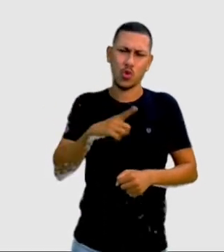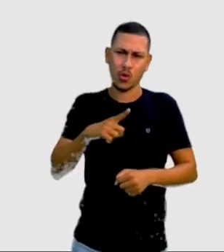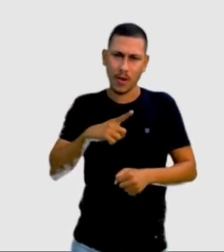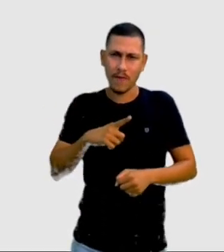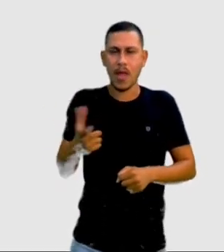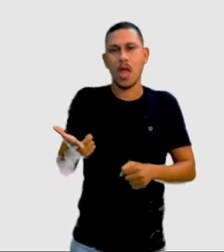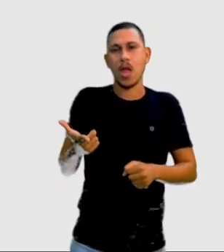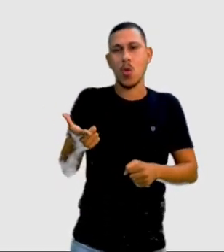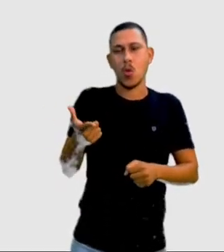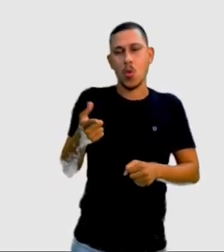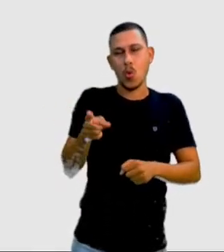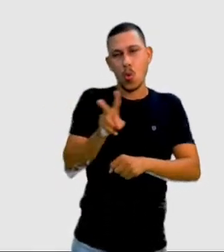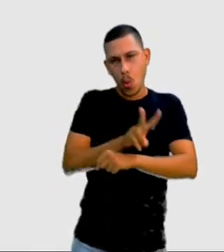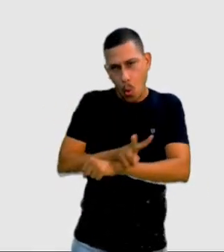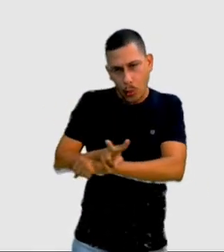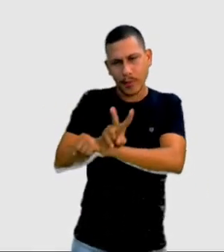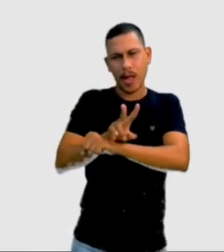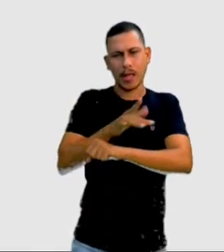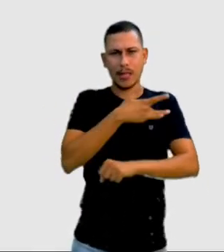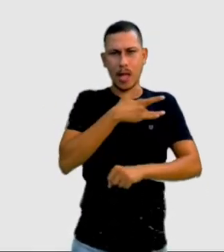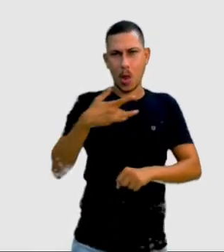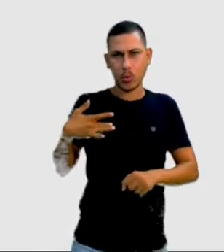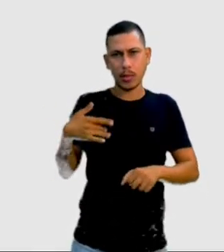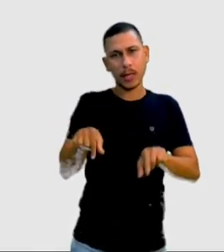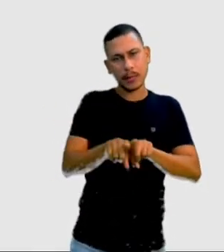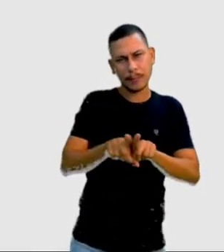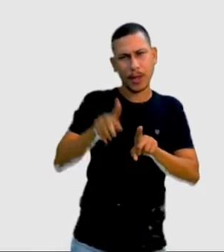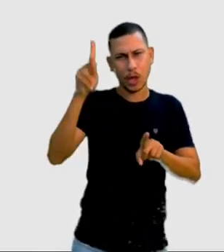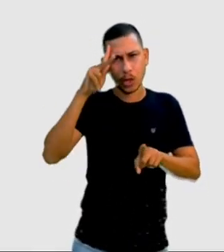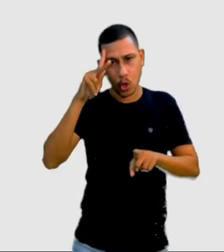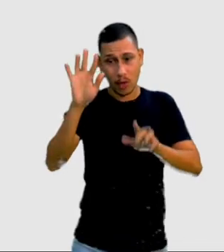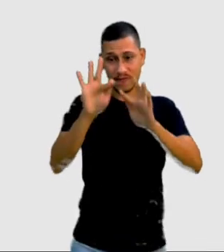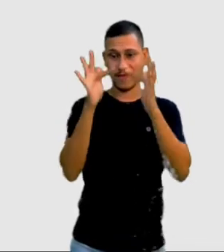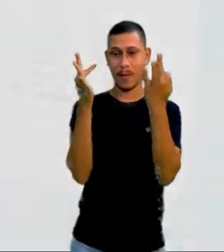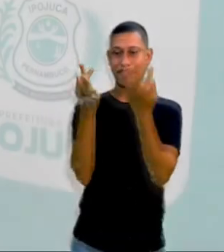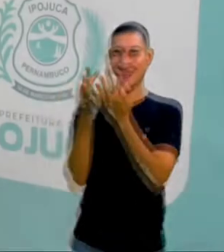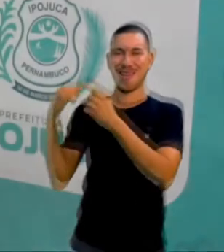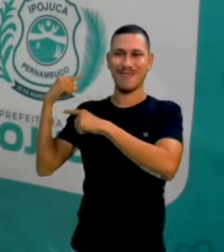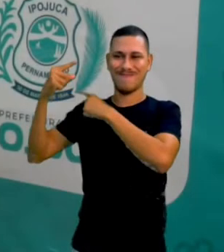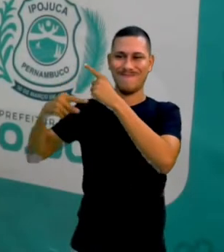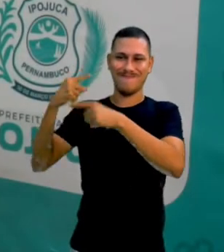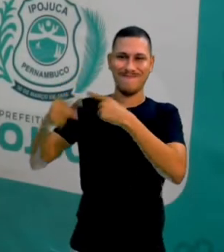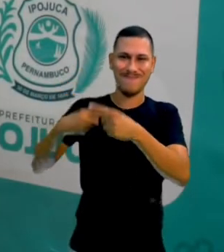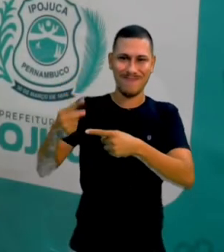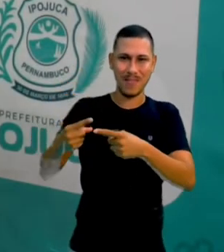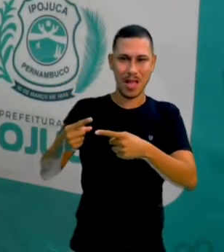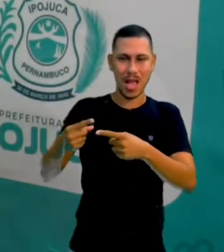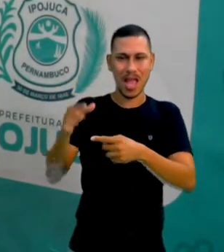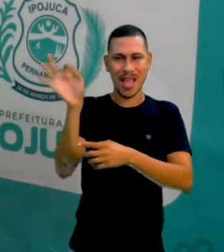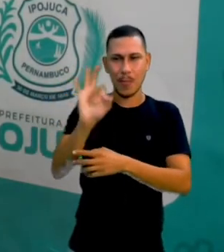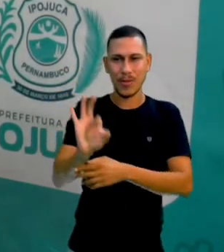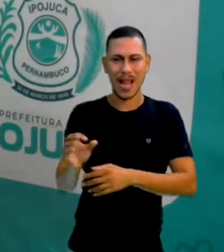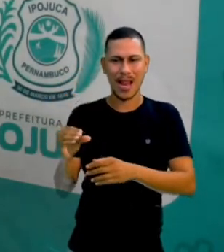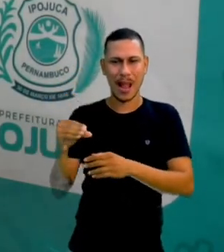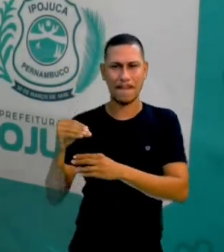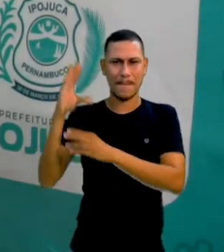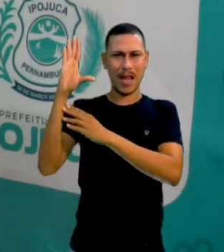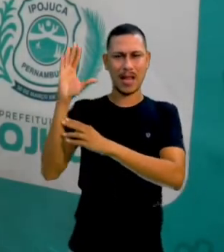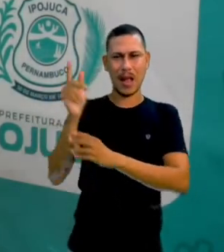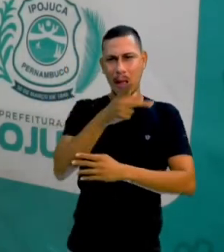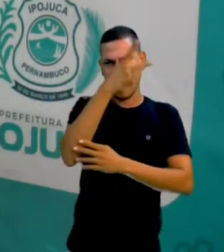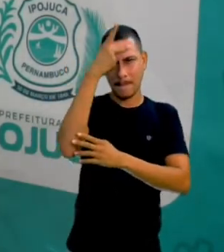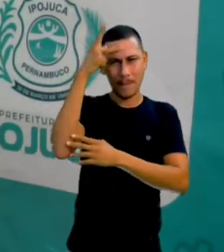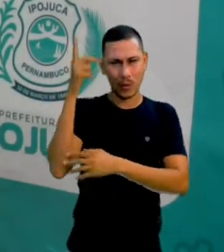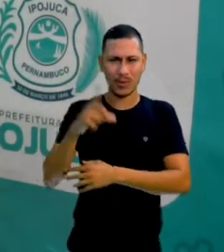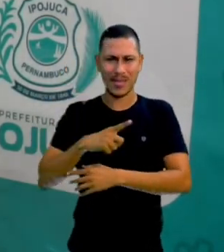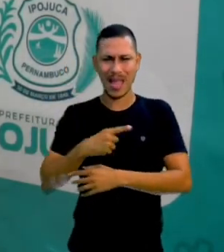E o histórico familiar pode aumentar a probabilidade da pessoa ter bulimia. Então é importante a gente observar,